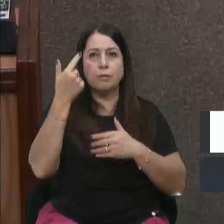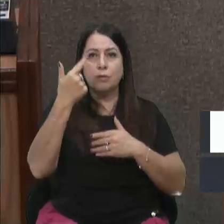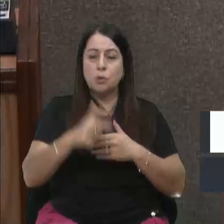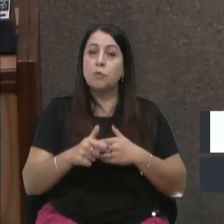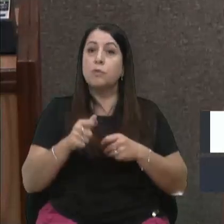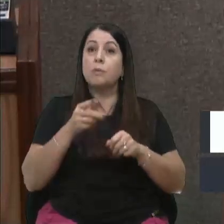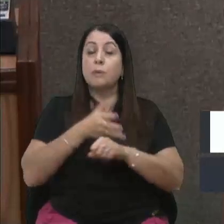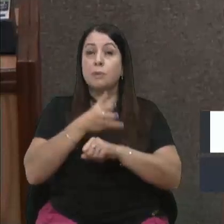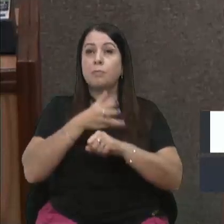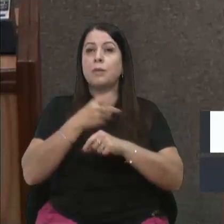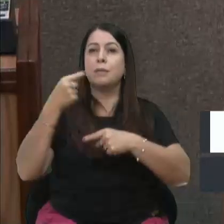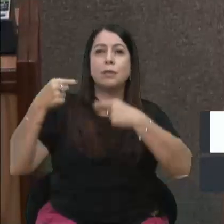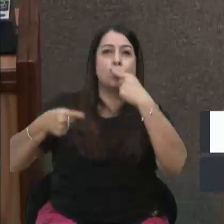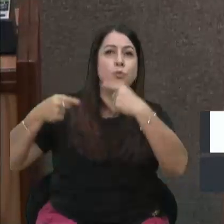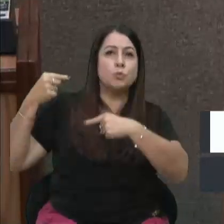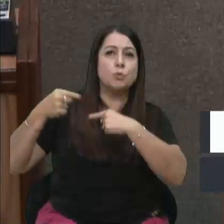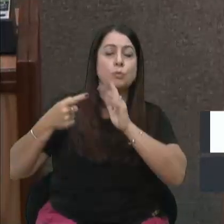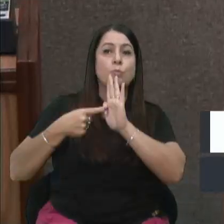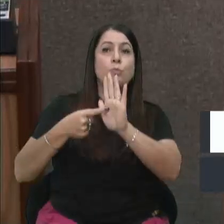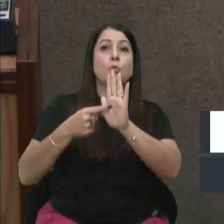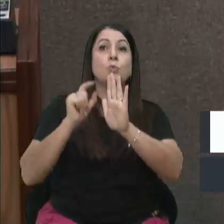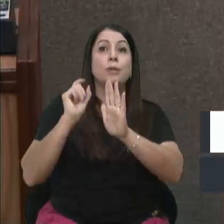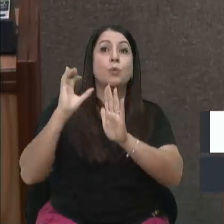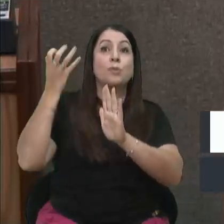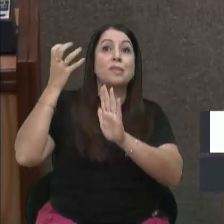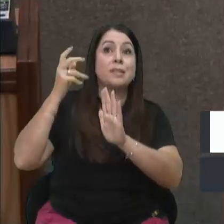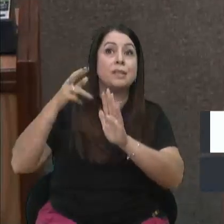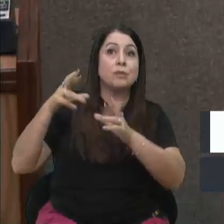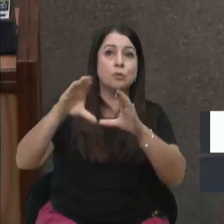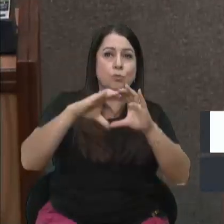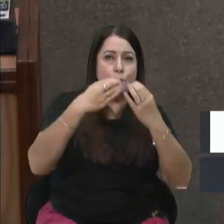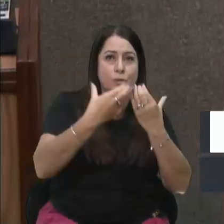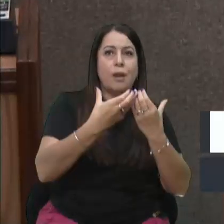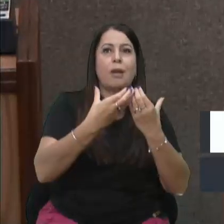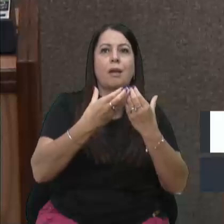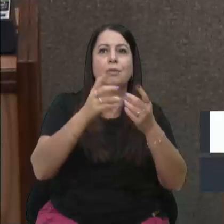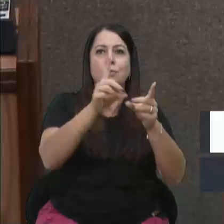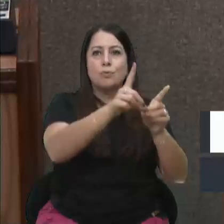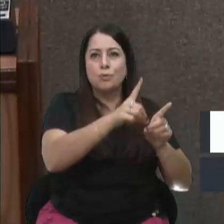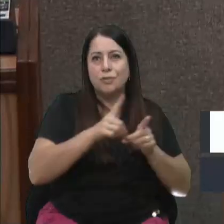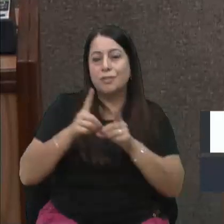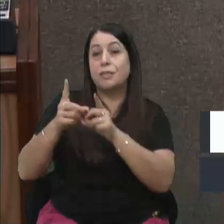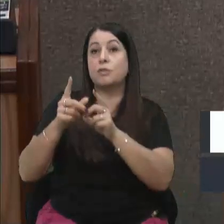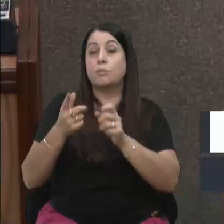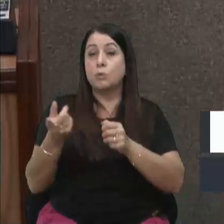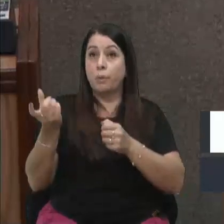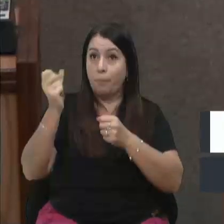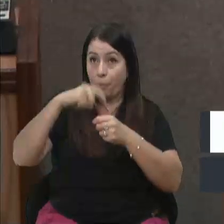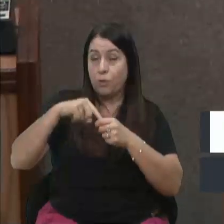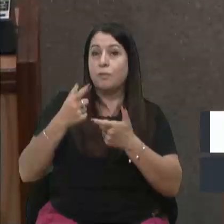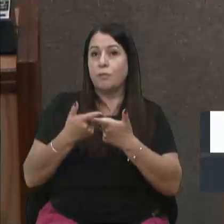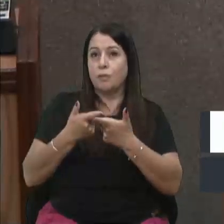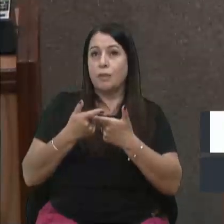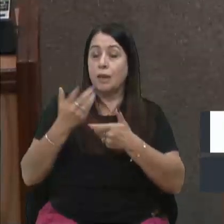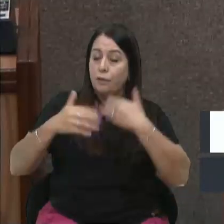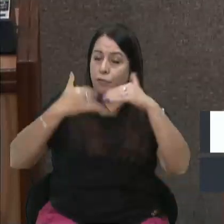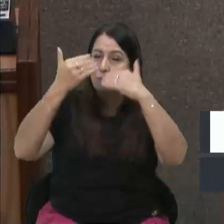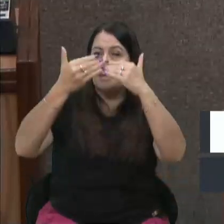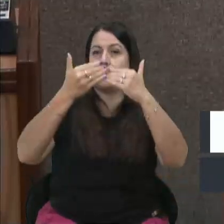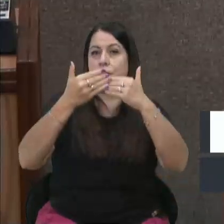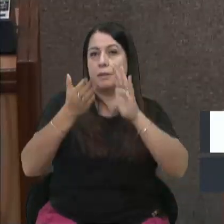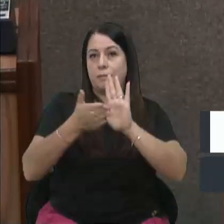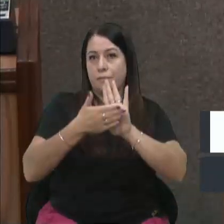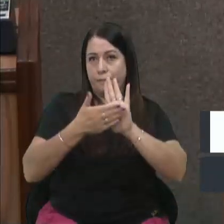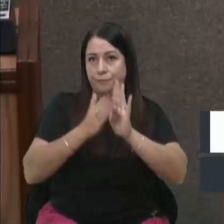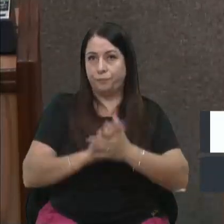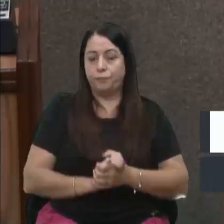façam parte dessa discussão, coloquem o que está acontecendo nas suas comunidades, nos seus distritos, para que a gente possa avançar nesta